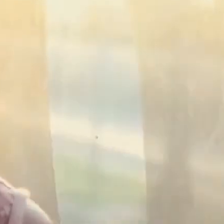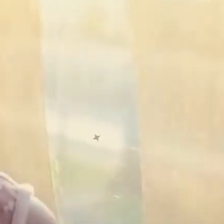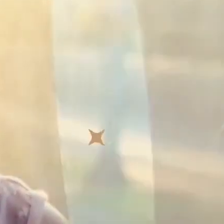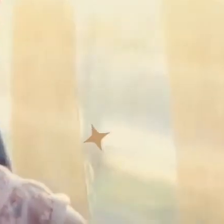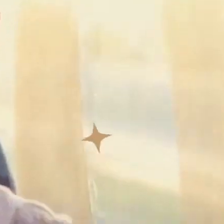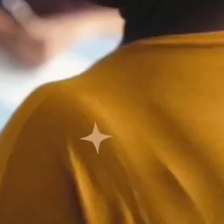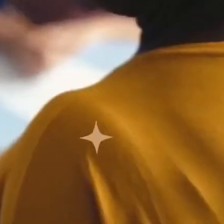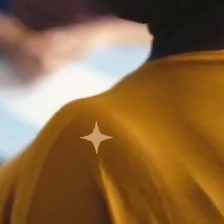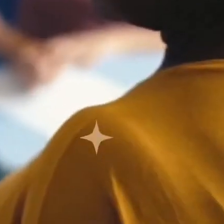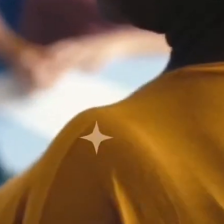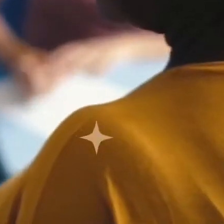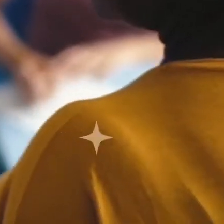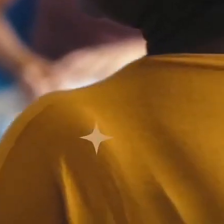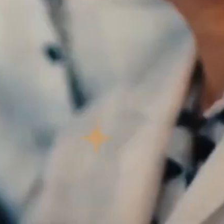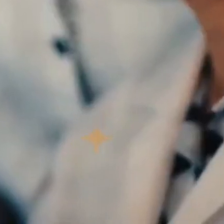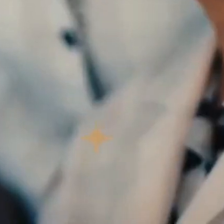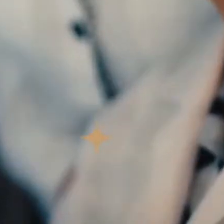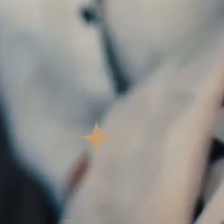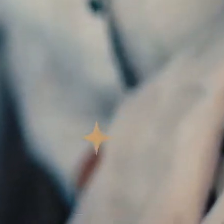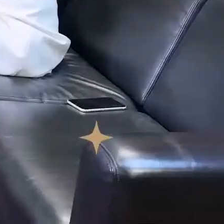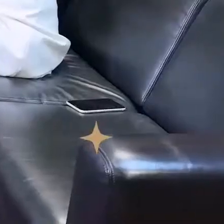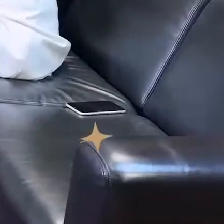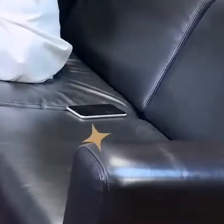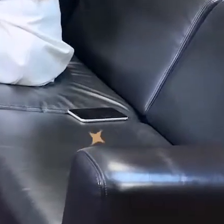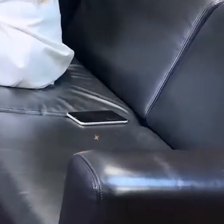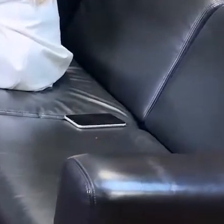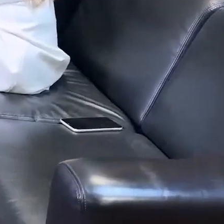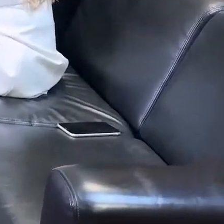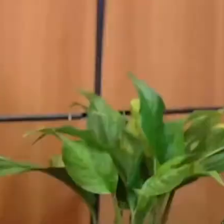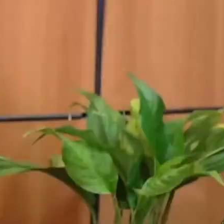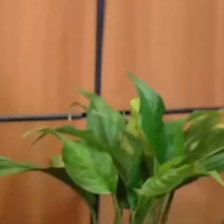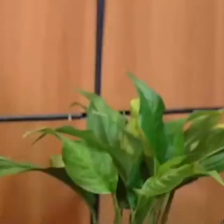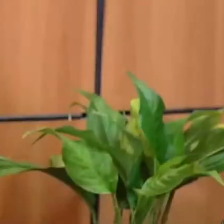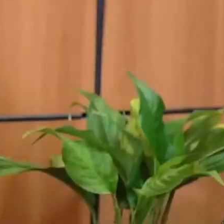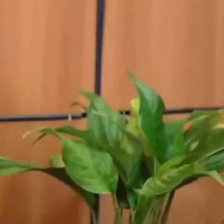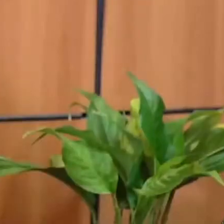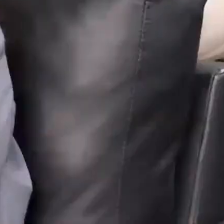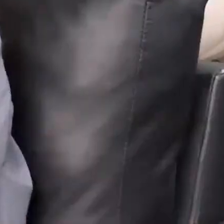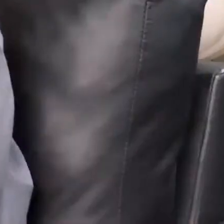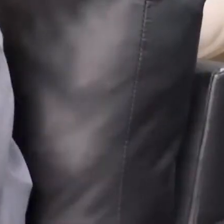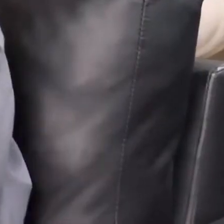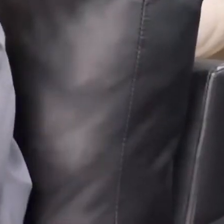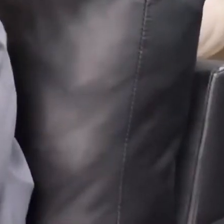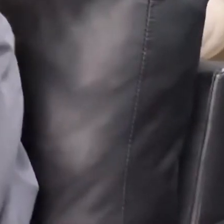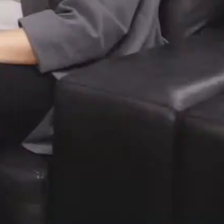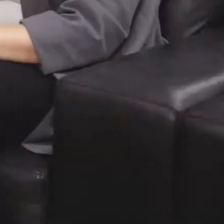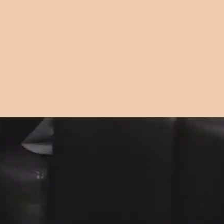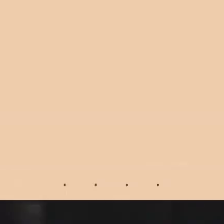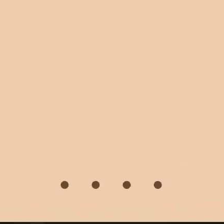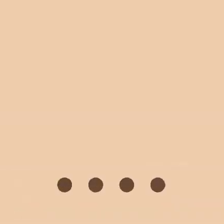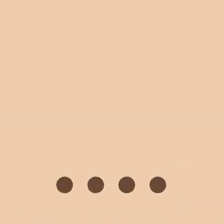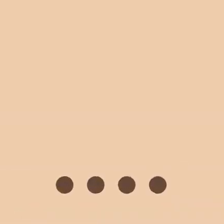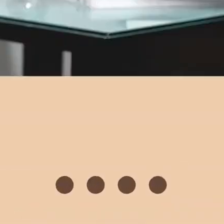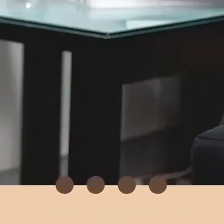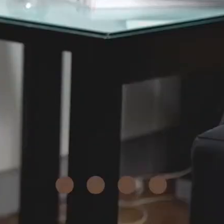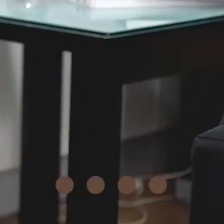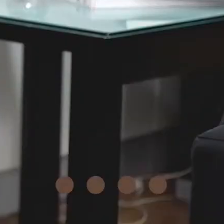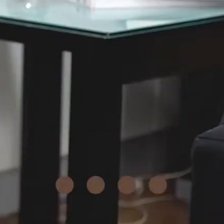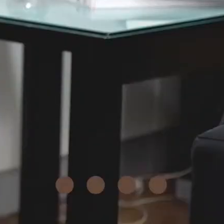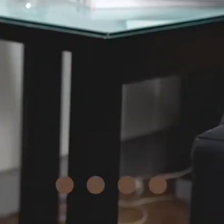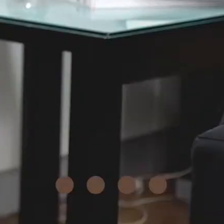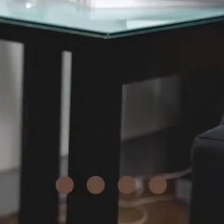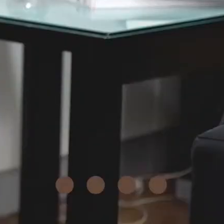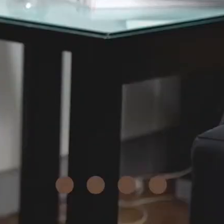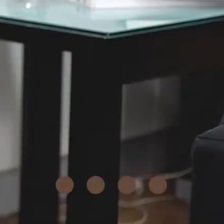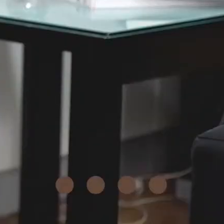do trabalhador e da trabalhadora brasileiros, debatidos com lideranças do PT e do governo Lula. Pegue sua